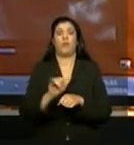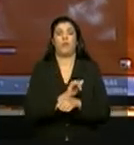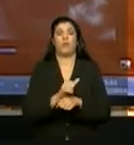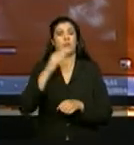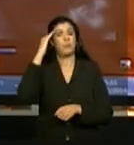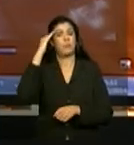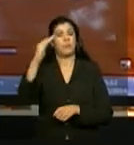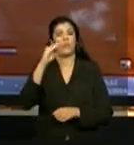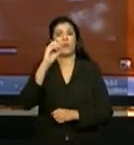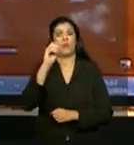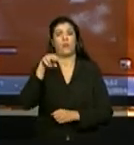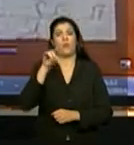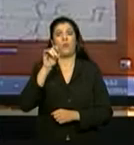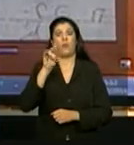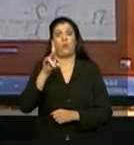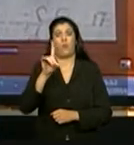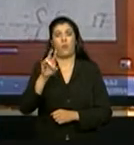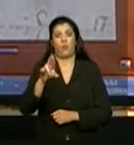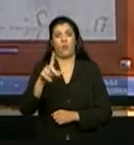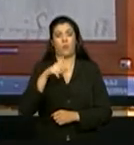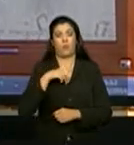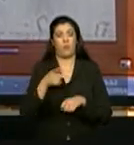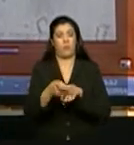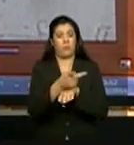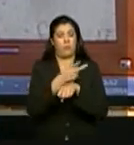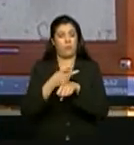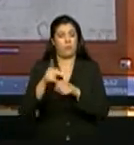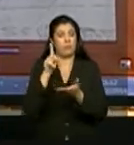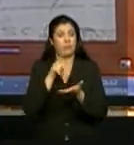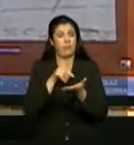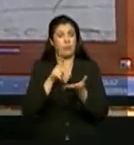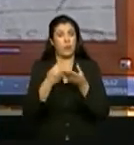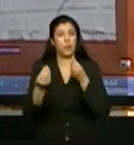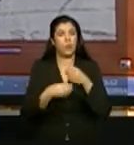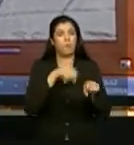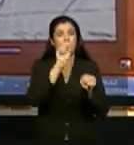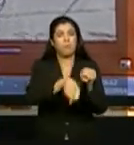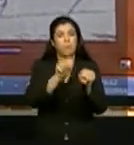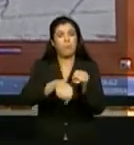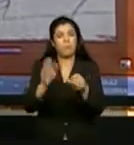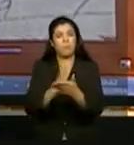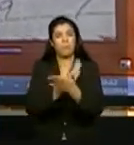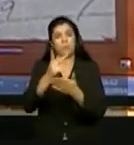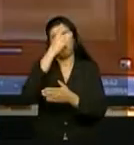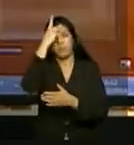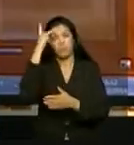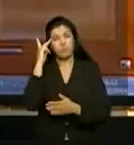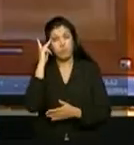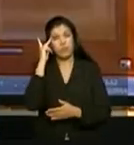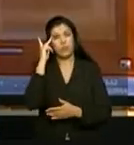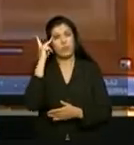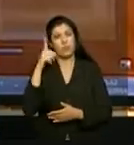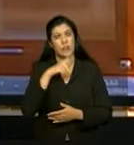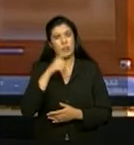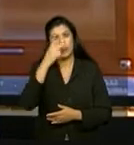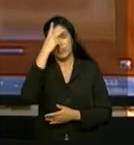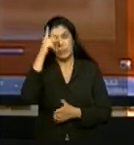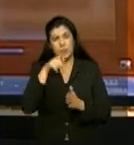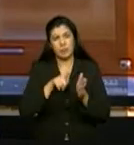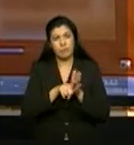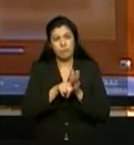estava e está buscando realmente assassinar determinadas pessoas estão foram ter isso muito